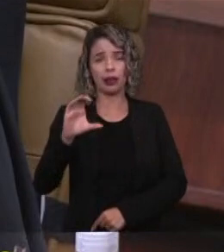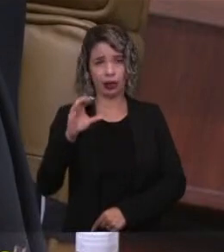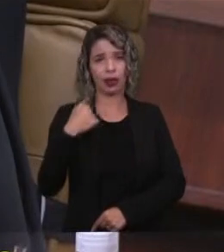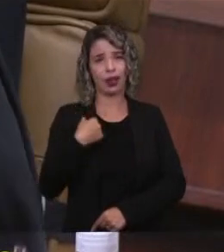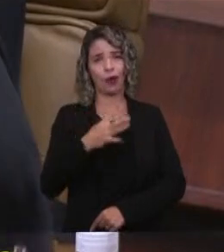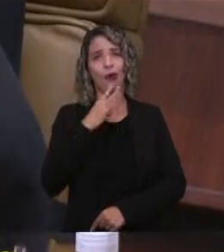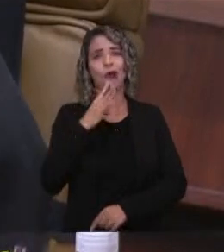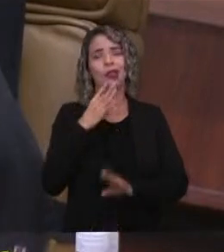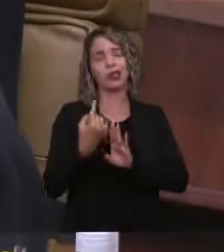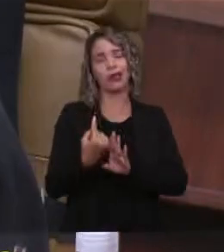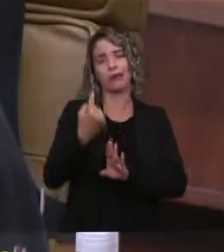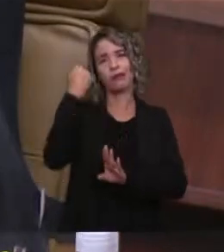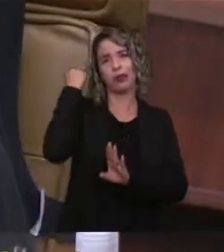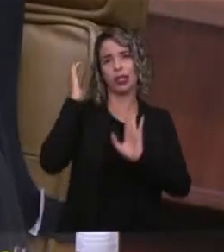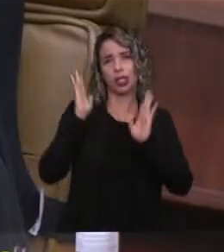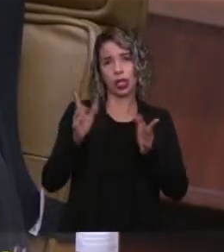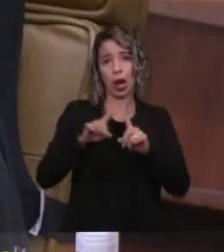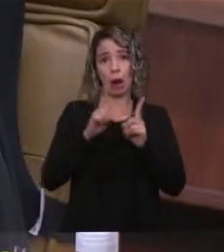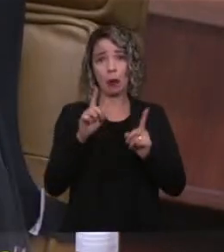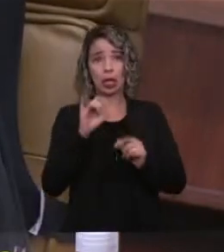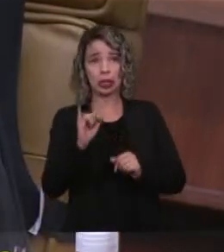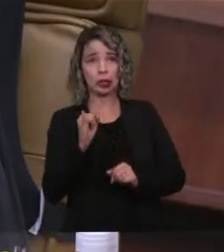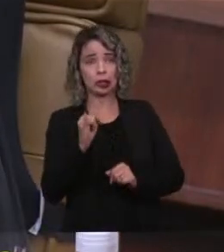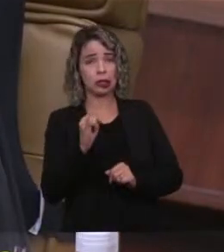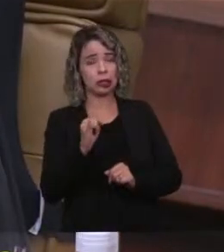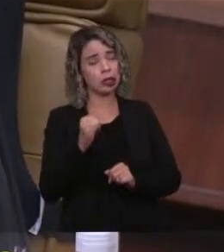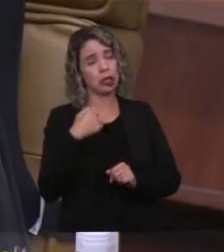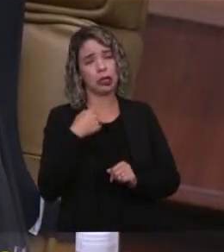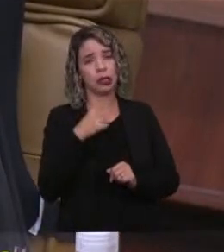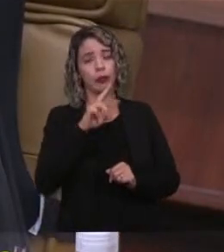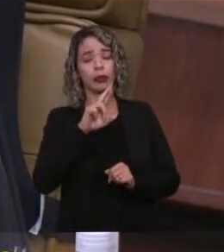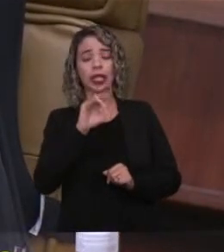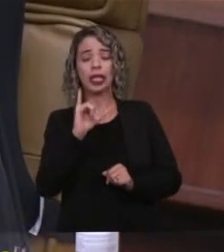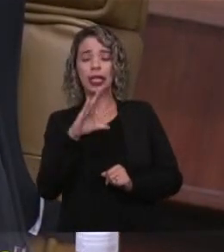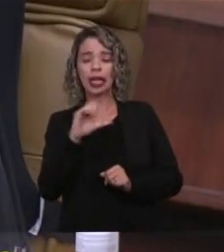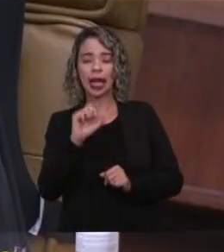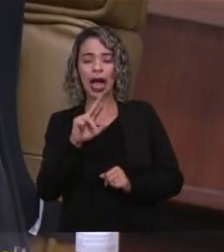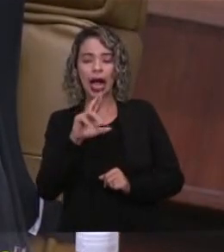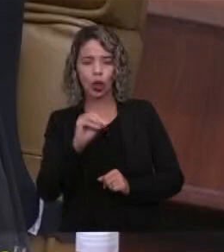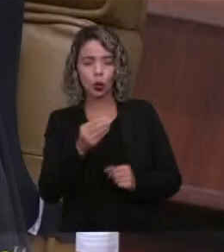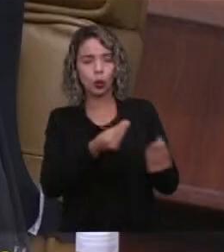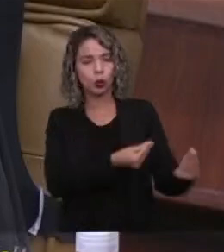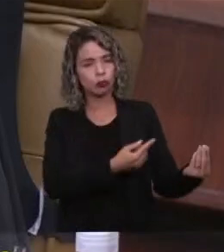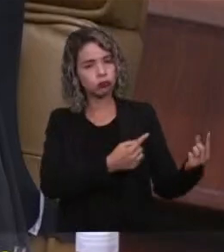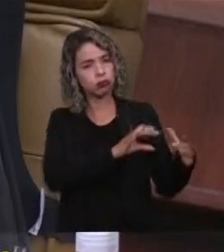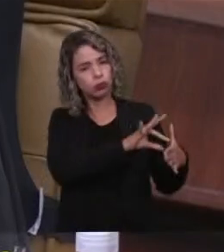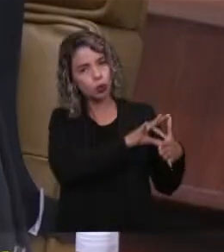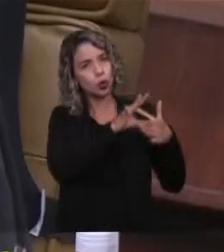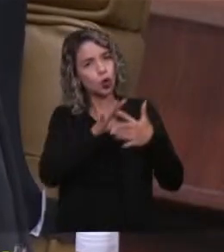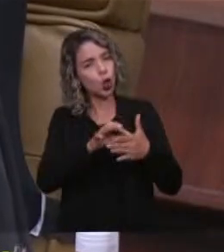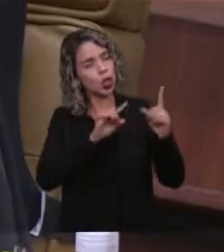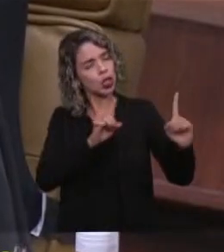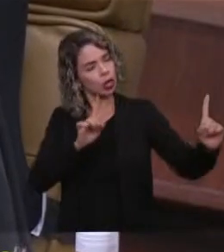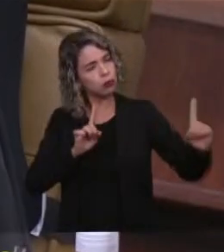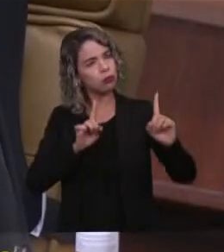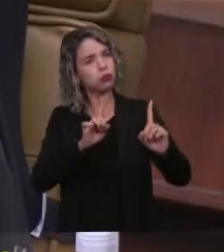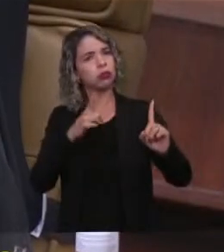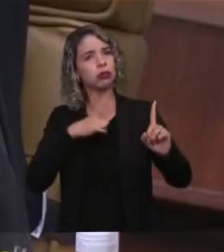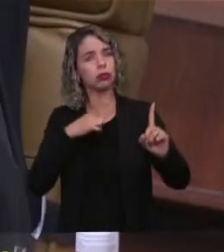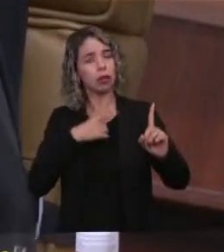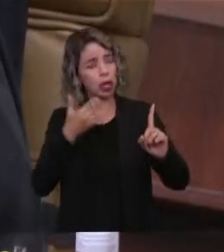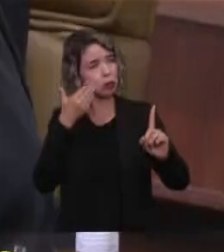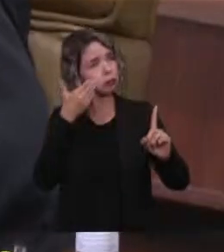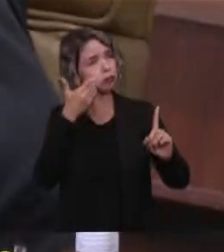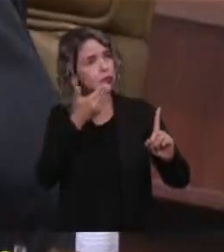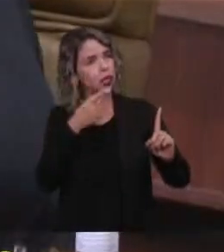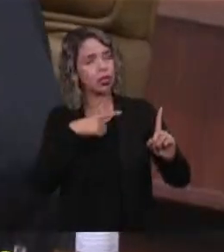apresentado. Se o Ricardo me apresentou ele rapidamente, eu entrei e saí da sala de reunião. Se passar na rua,